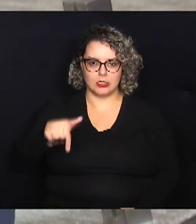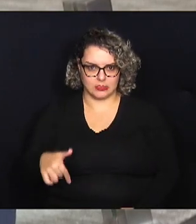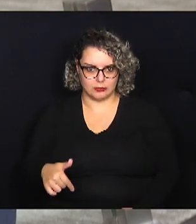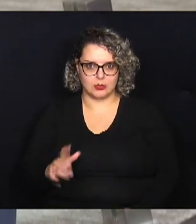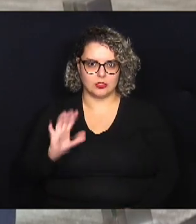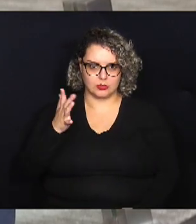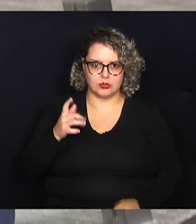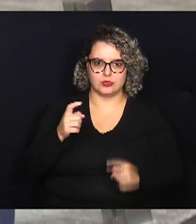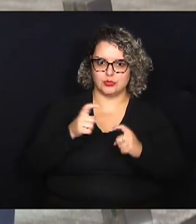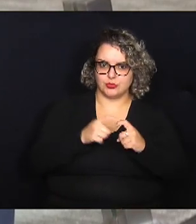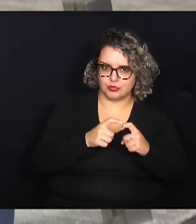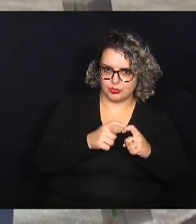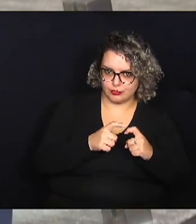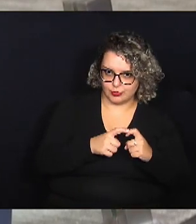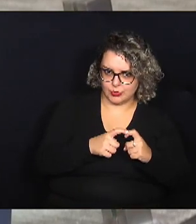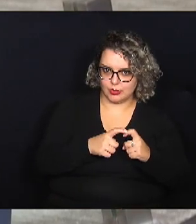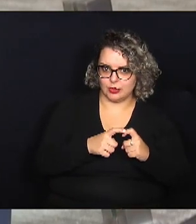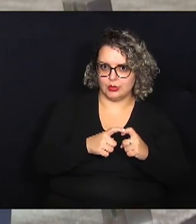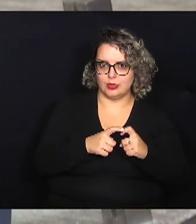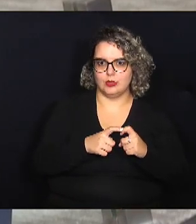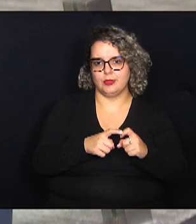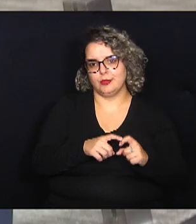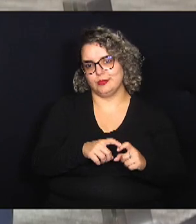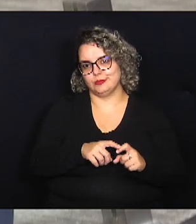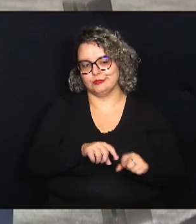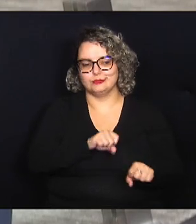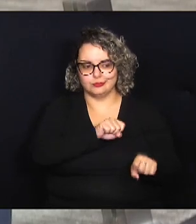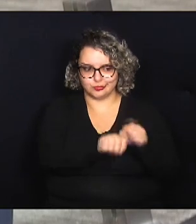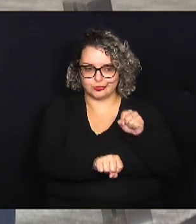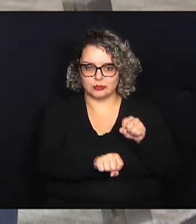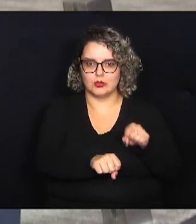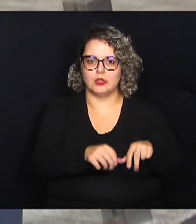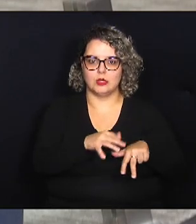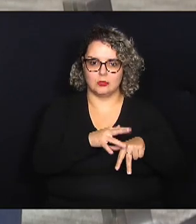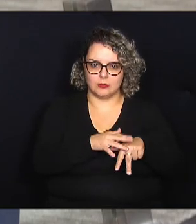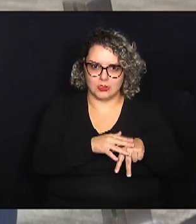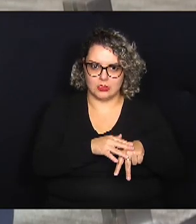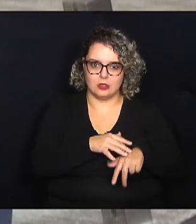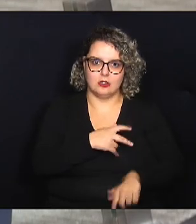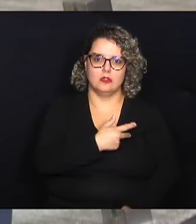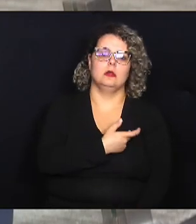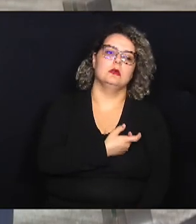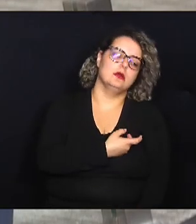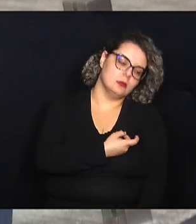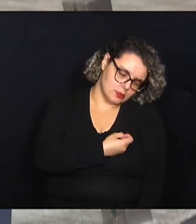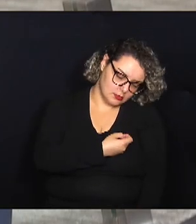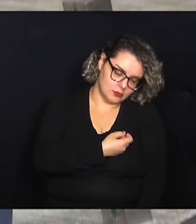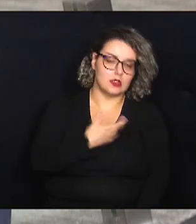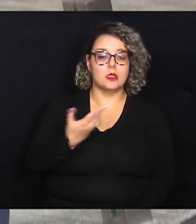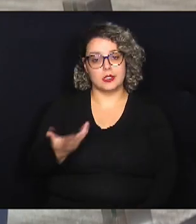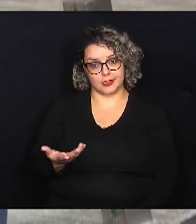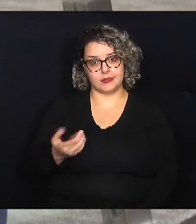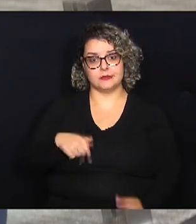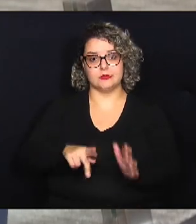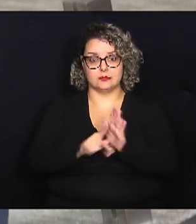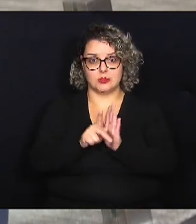de um médico que abusou sexualmente de uma paciente que estava anestesiada, esse projeto